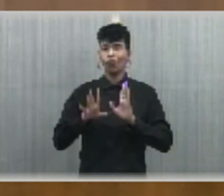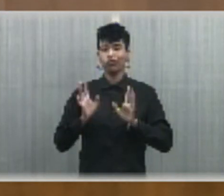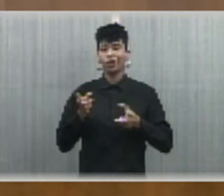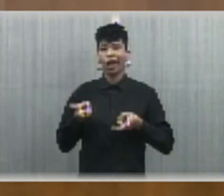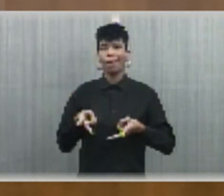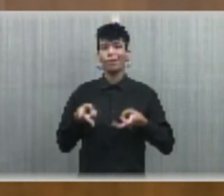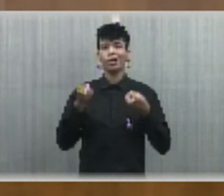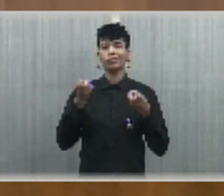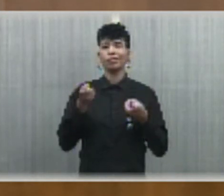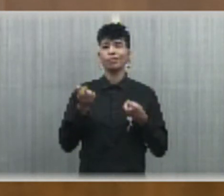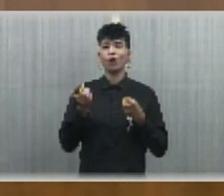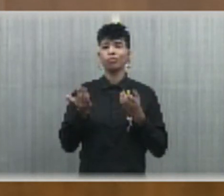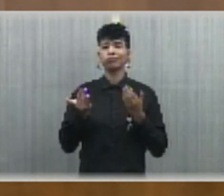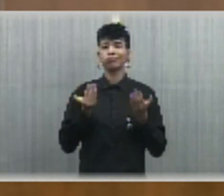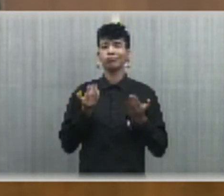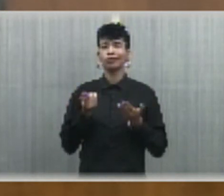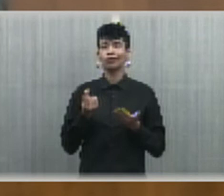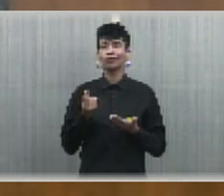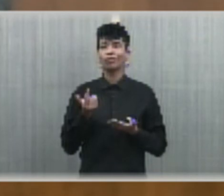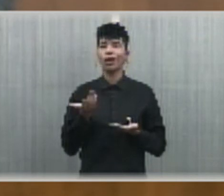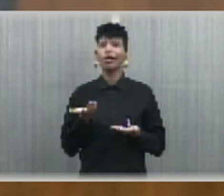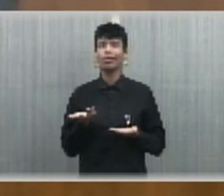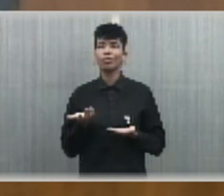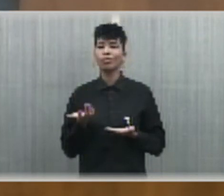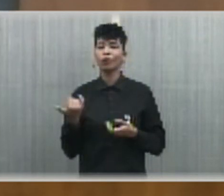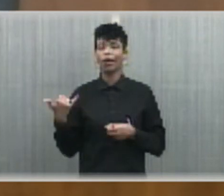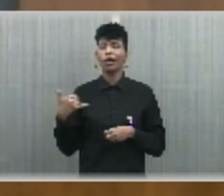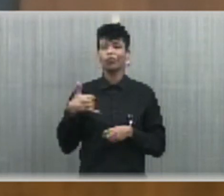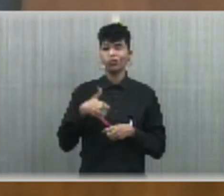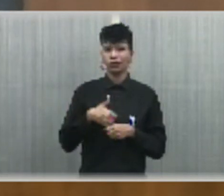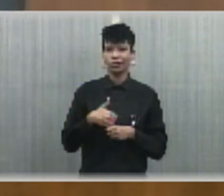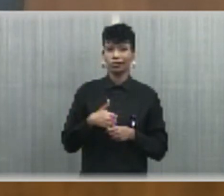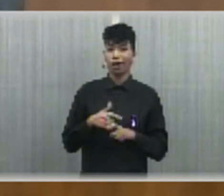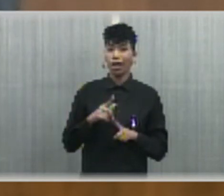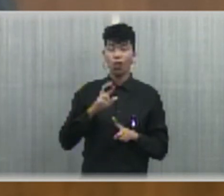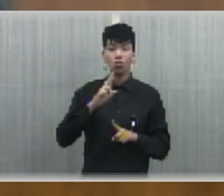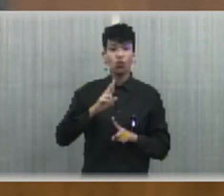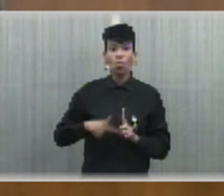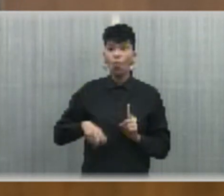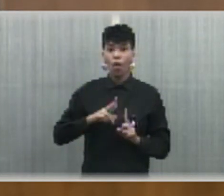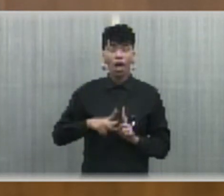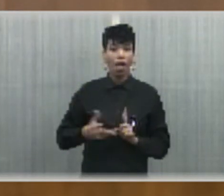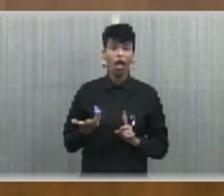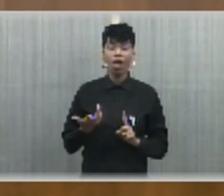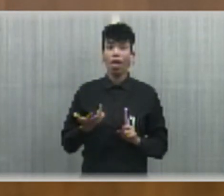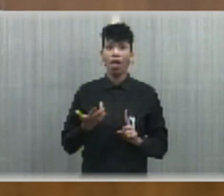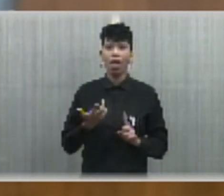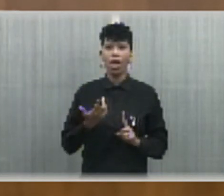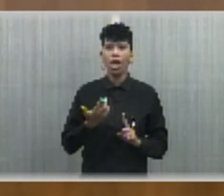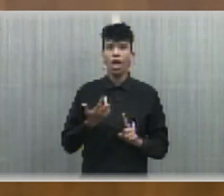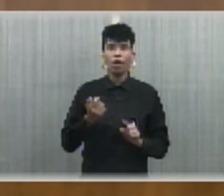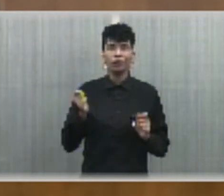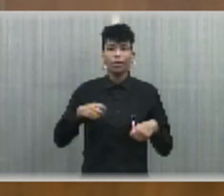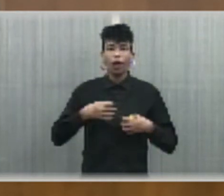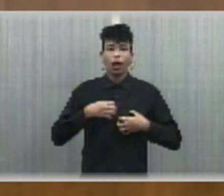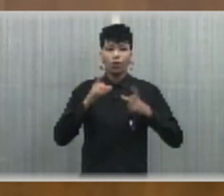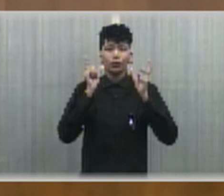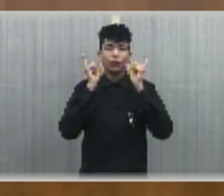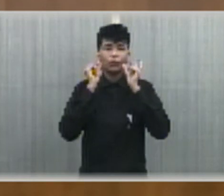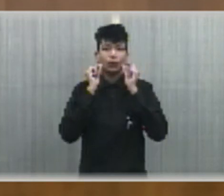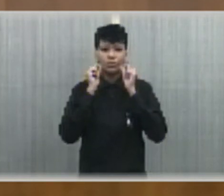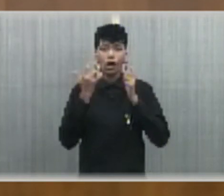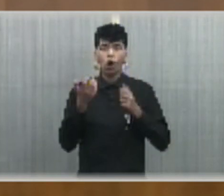sentindo. Não é o alívio que todos nós esperamos, mas já está sentindo a diferença. Gasolina que estava de